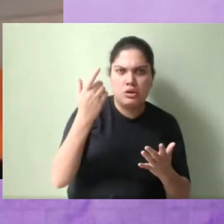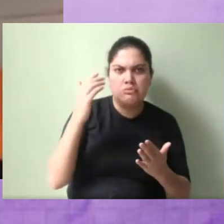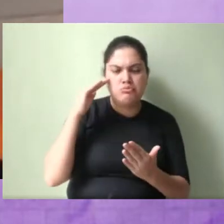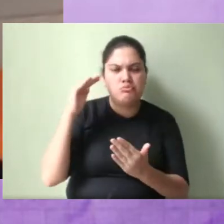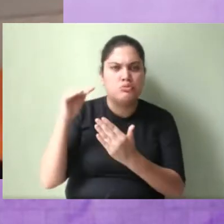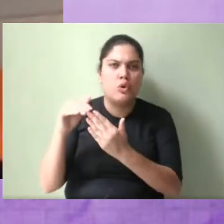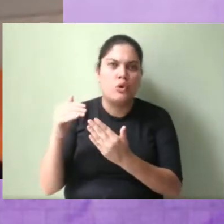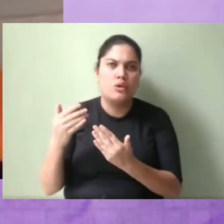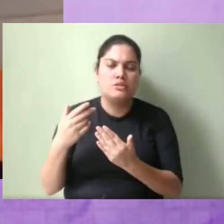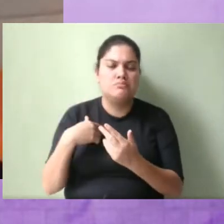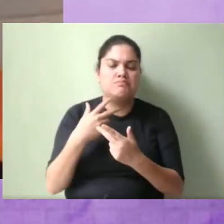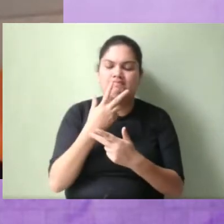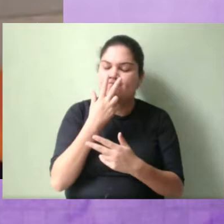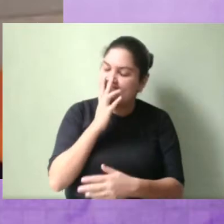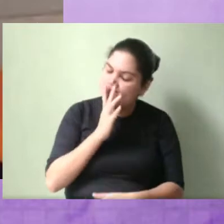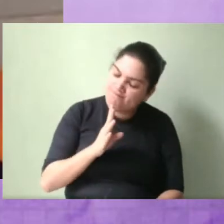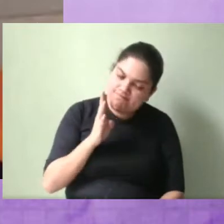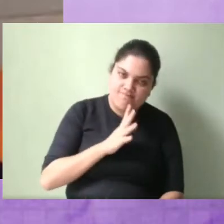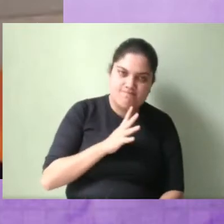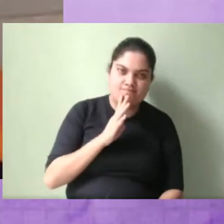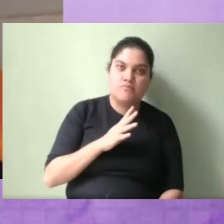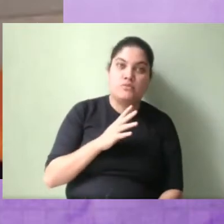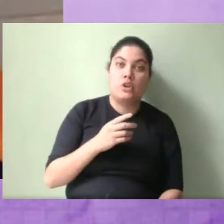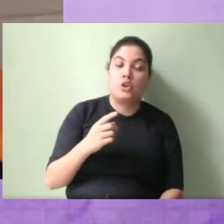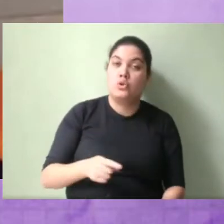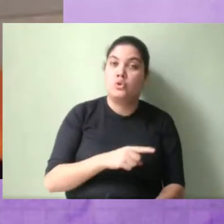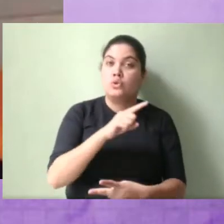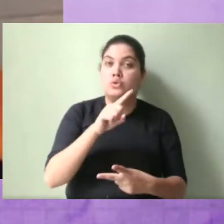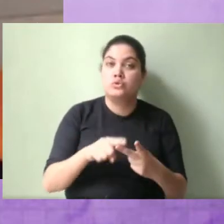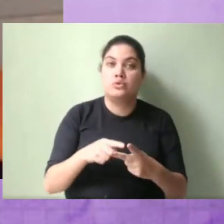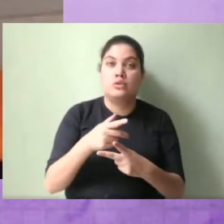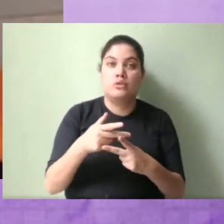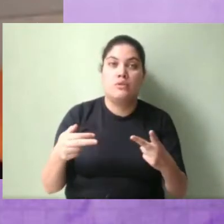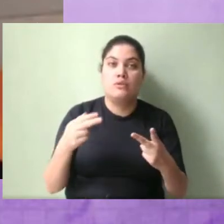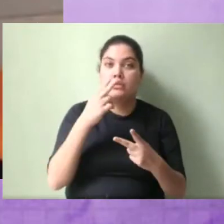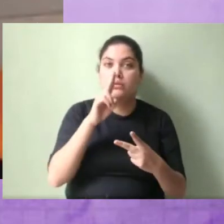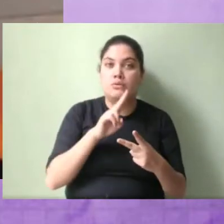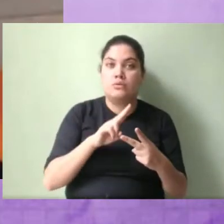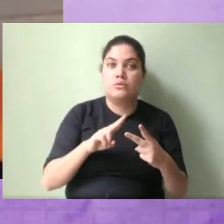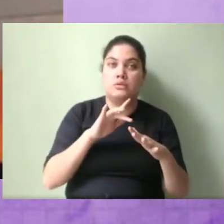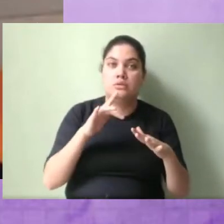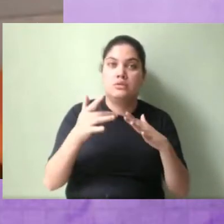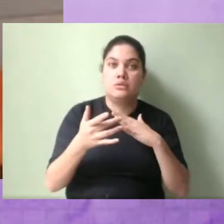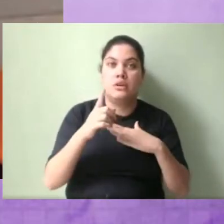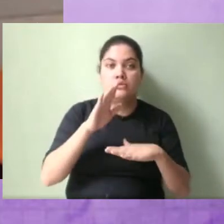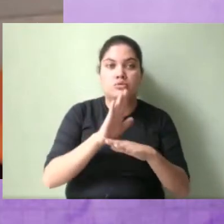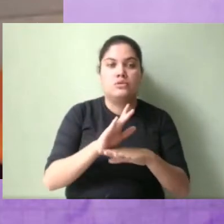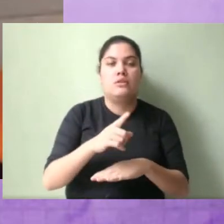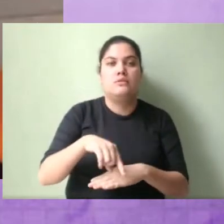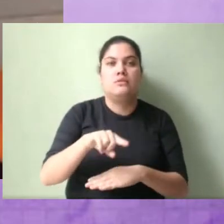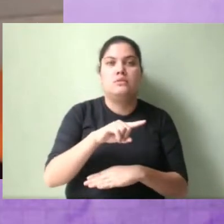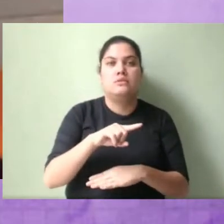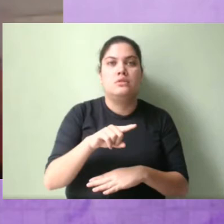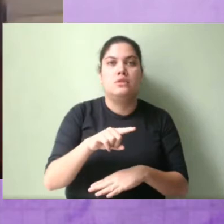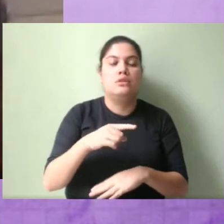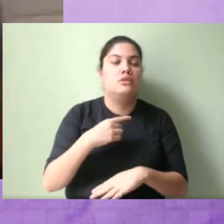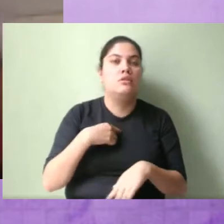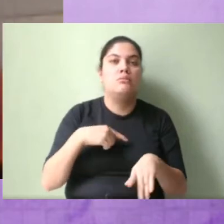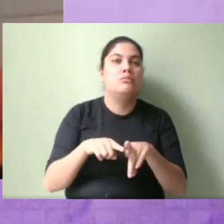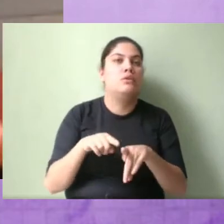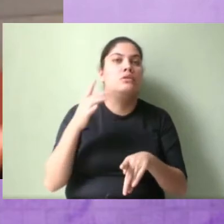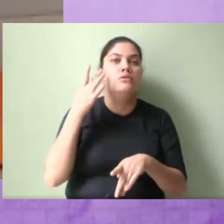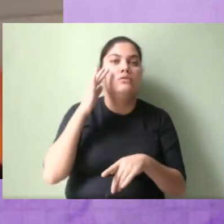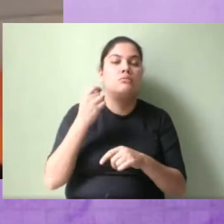atenção na intimidade. Eu acho que é Namoro Legal, é uma cartilha. É bem interessante, fala de consentimento, fala das coisas que você... Isso é uma coisa